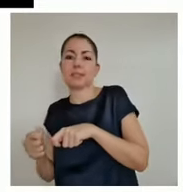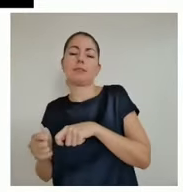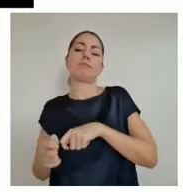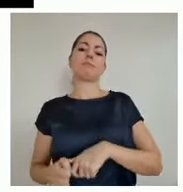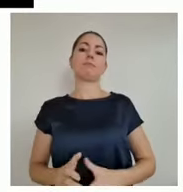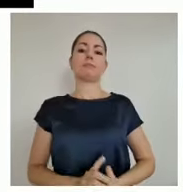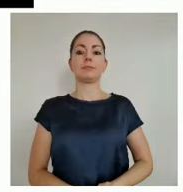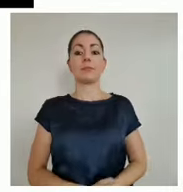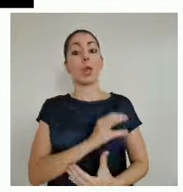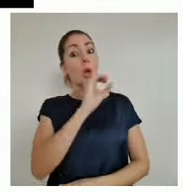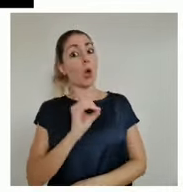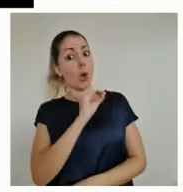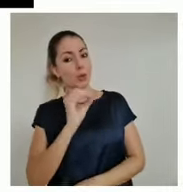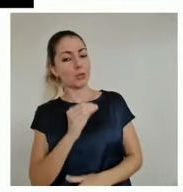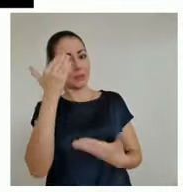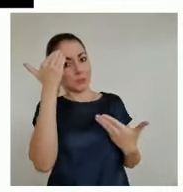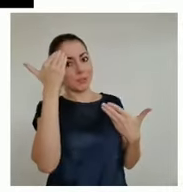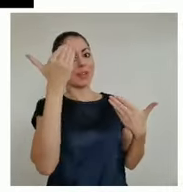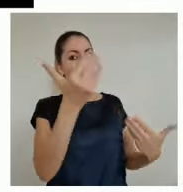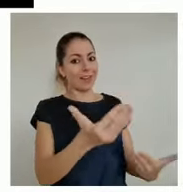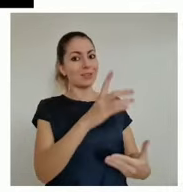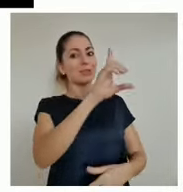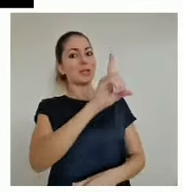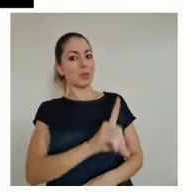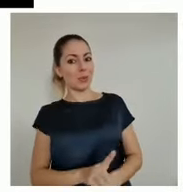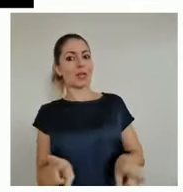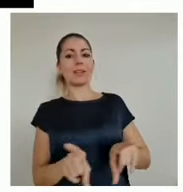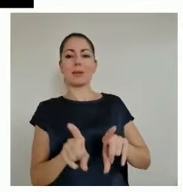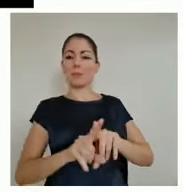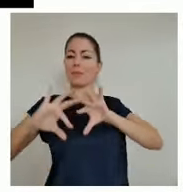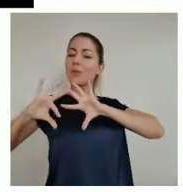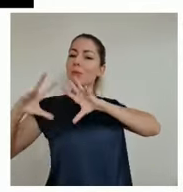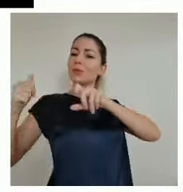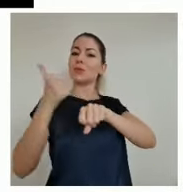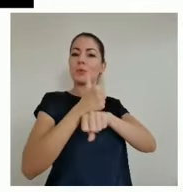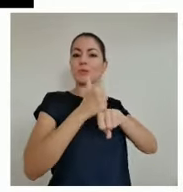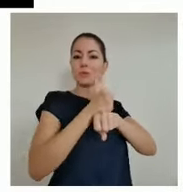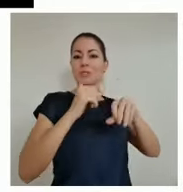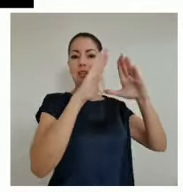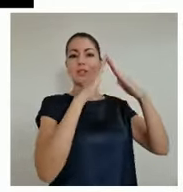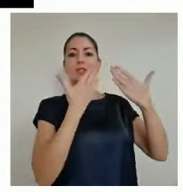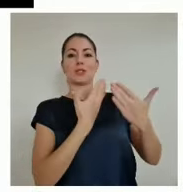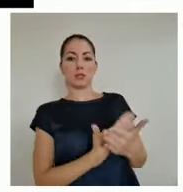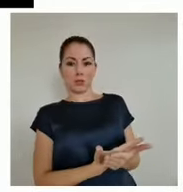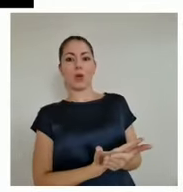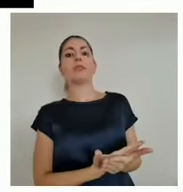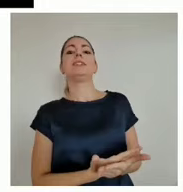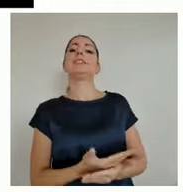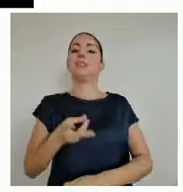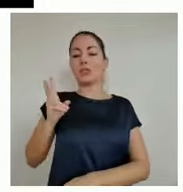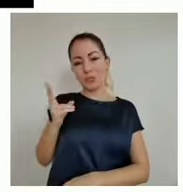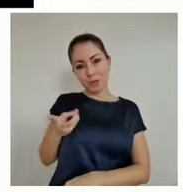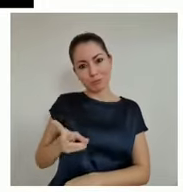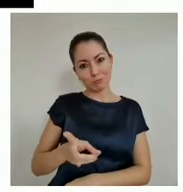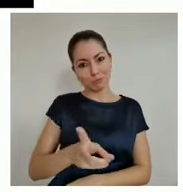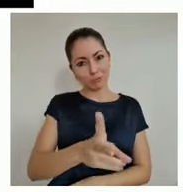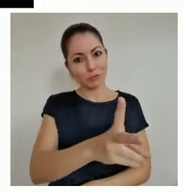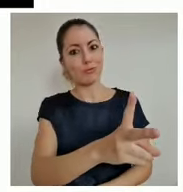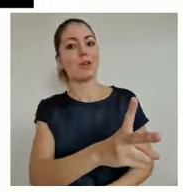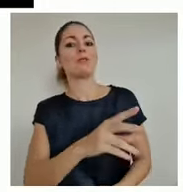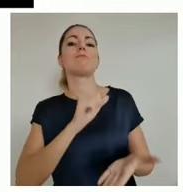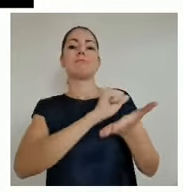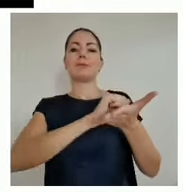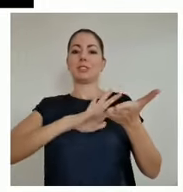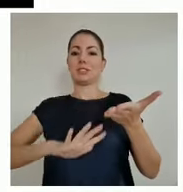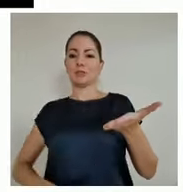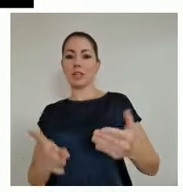nesse processo. Maravilha. Obrigado, Mariana. Obrigado a todos os profissionais da Escola Maria Tomásia. E assim nós vamos seguindo com as